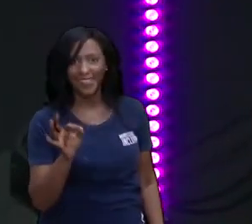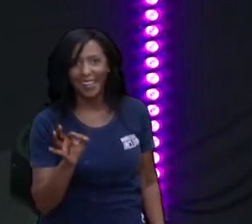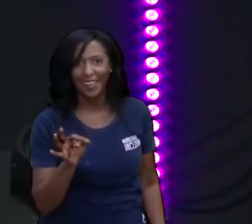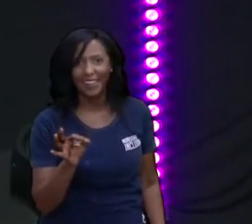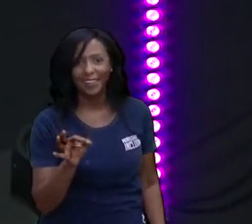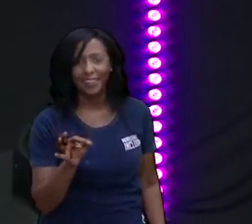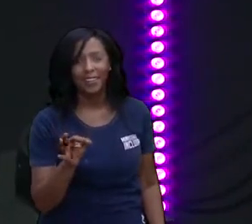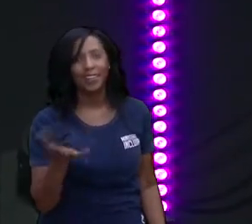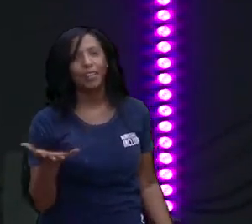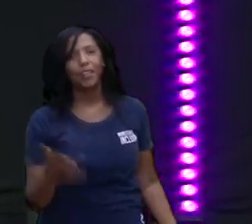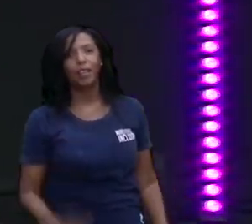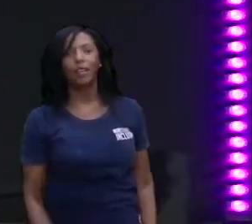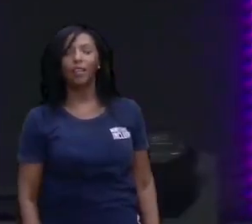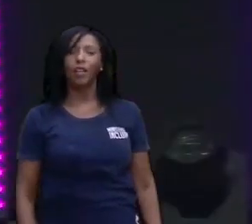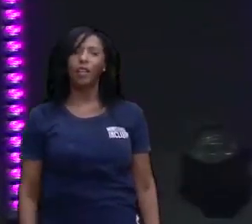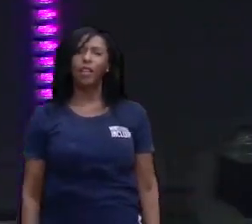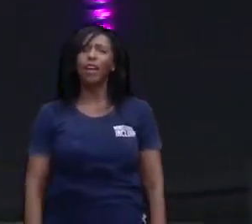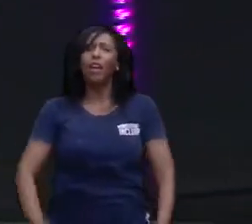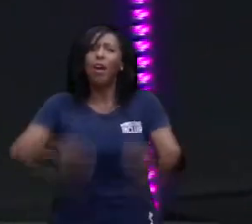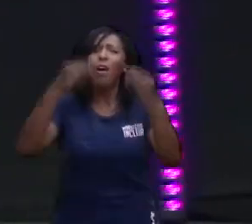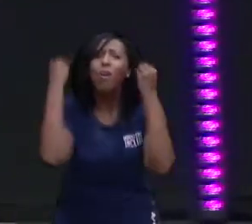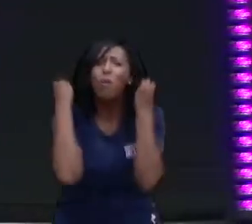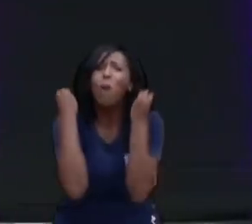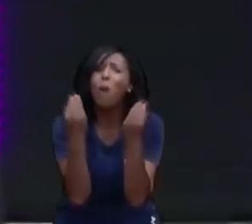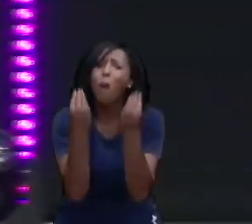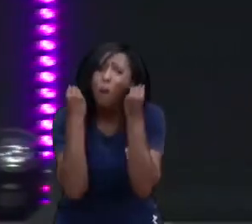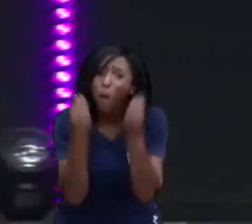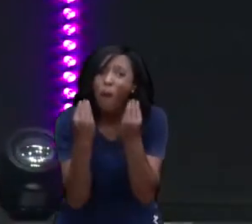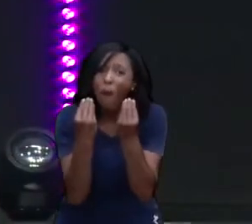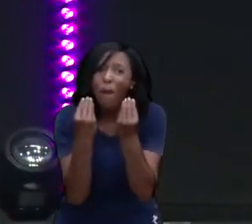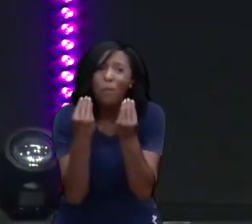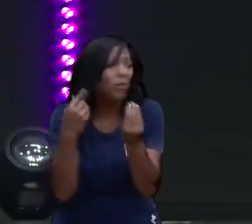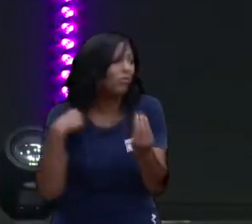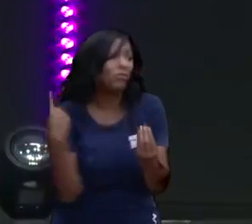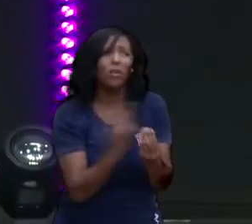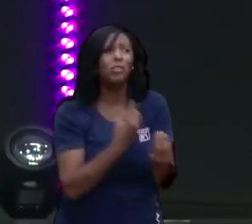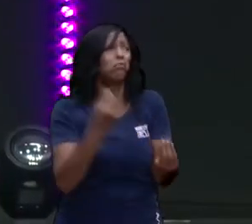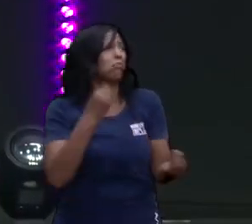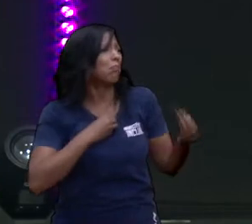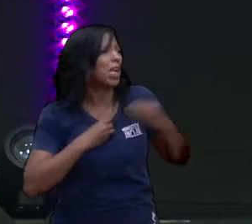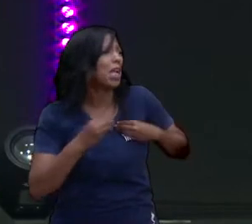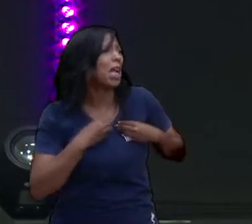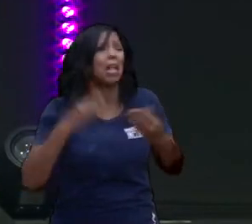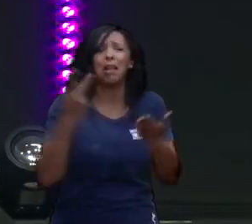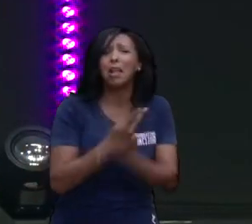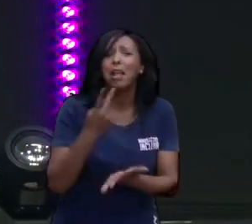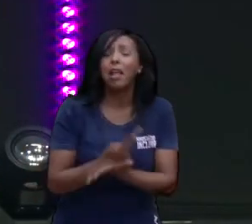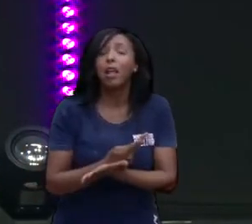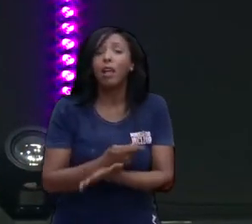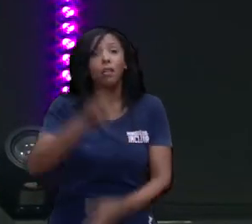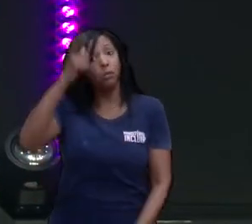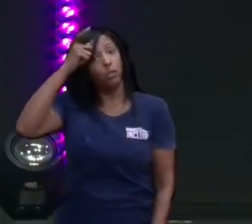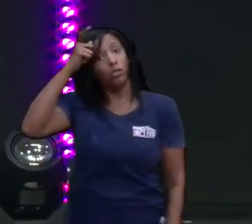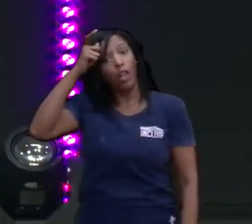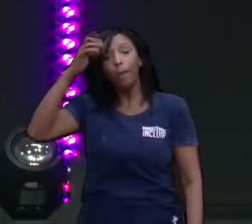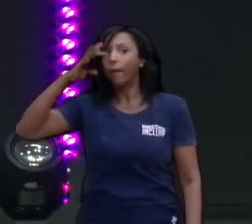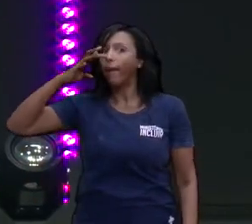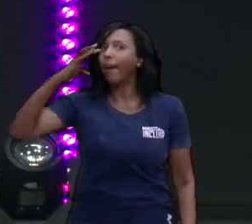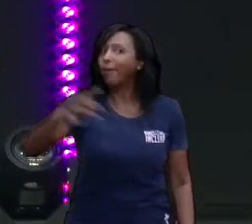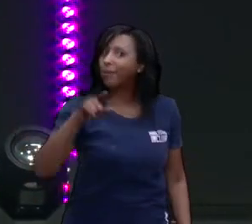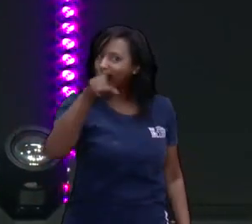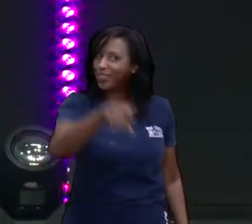comigo gente como que a gente ela e aí o diabo faz que joga na sua cara ele falou assim